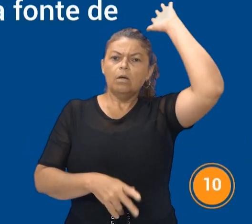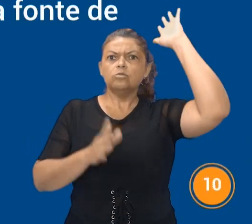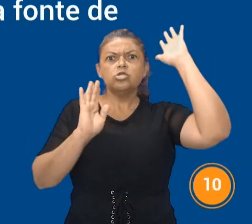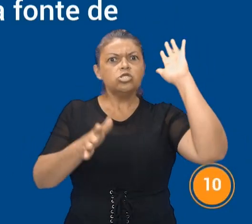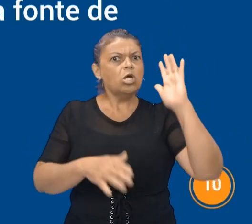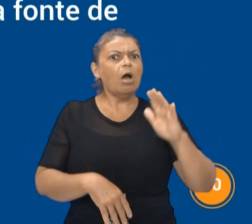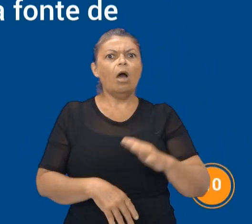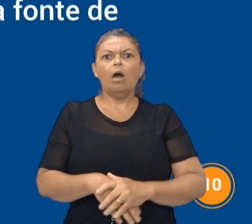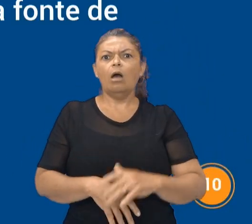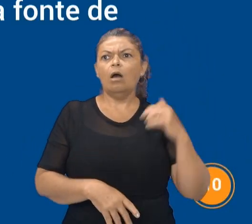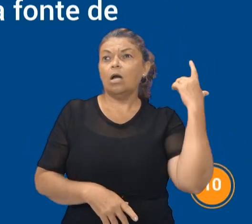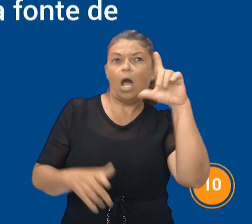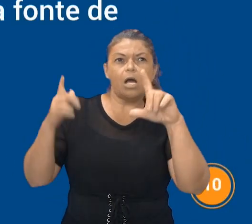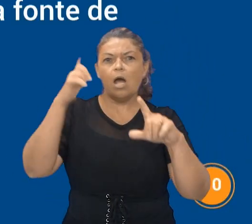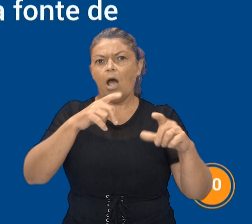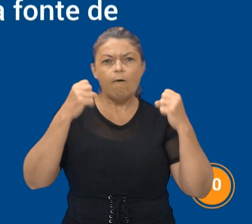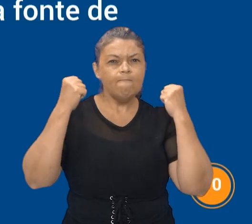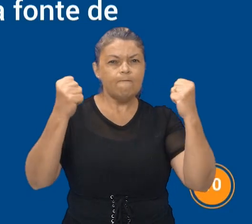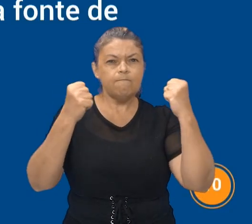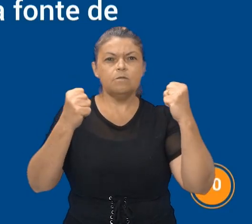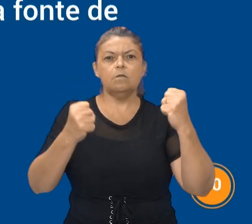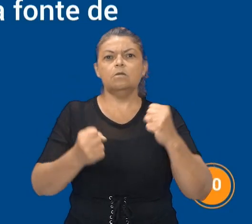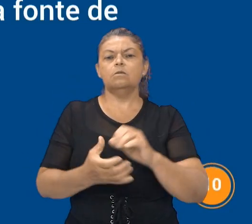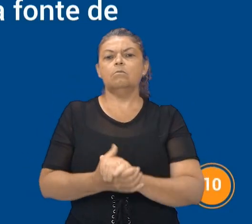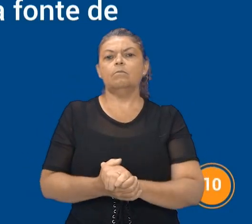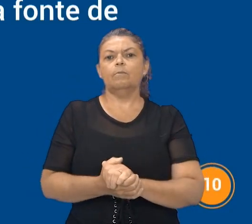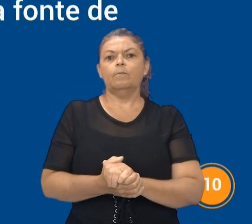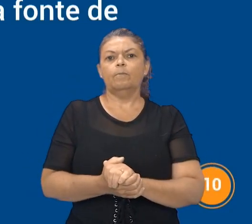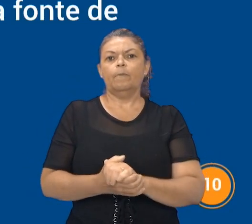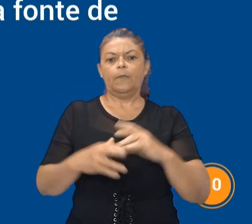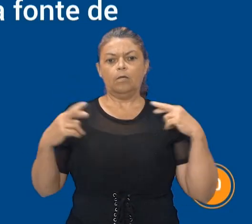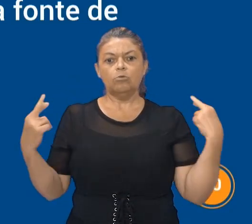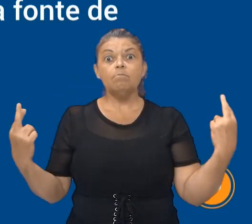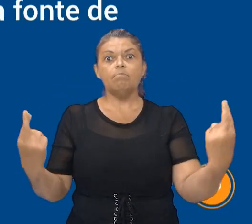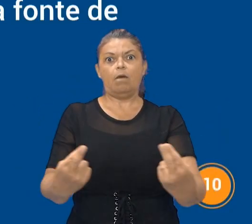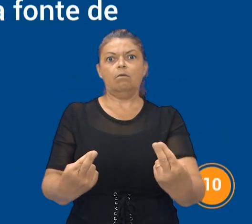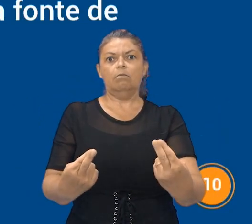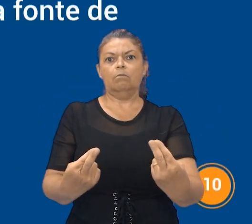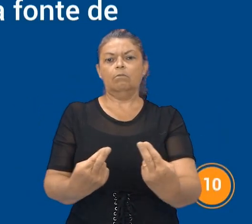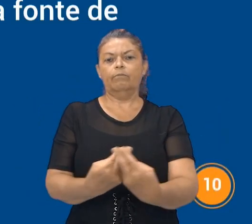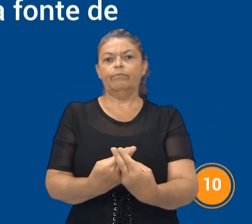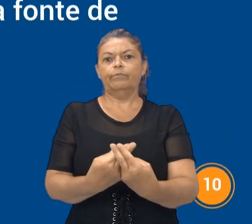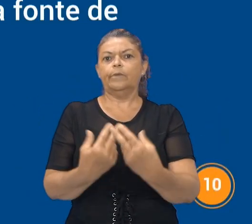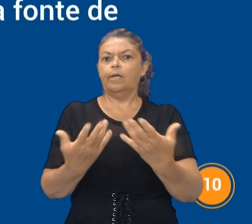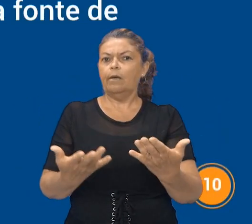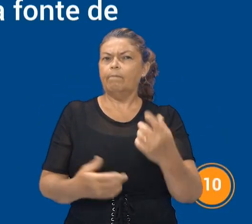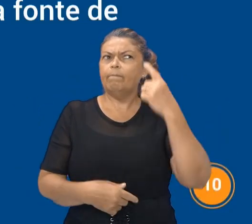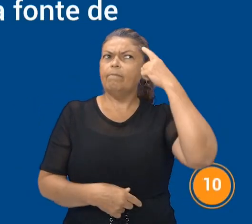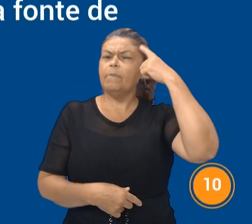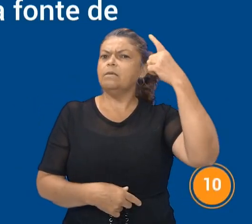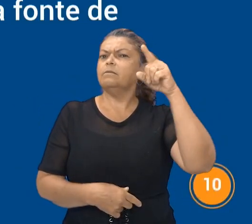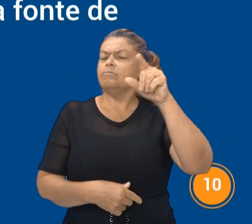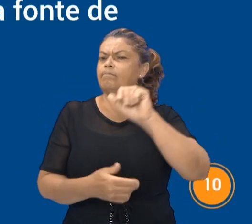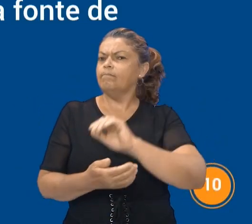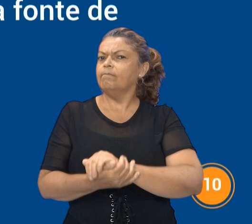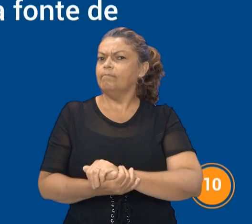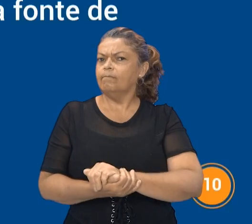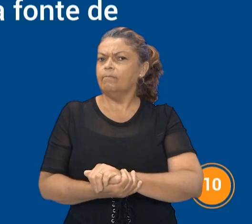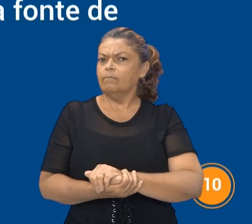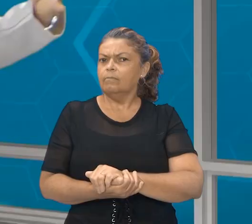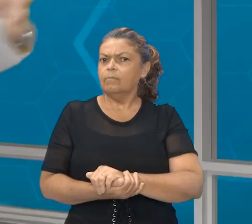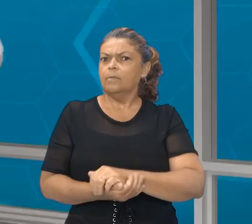de competência territorial. E aí ficou, pense comigo, eu tenho ali um bolo